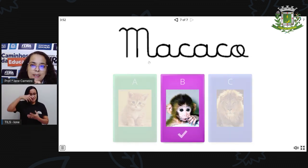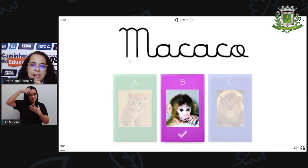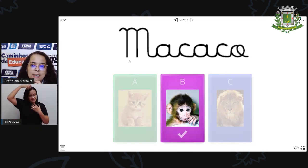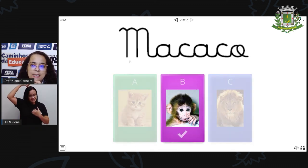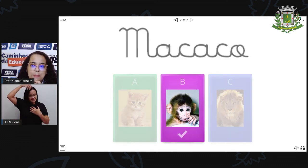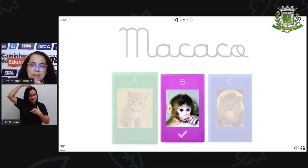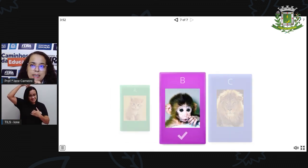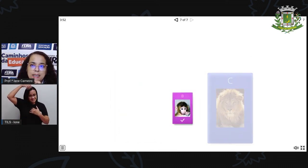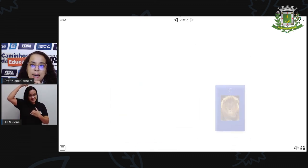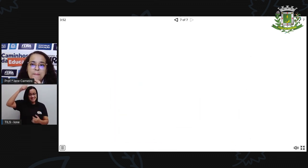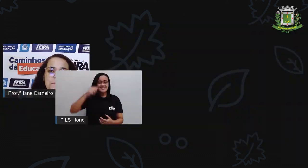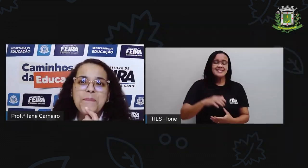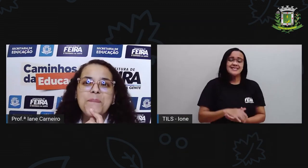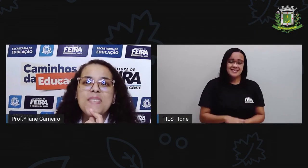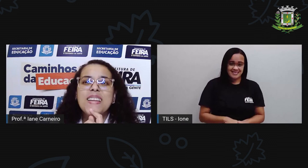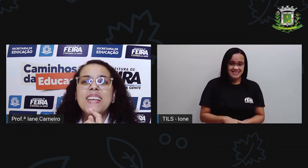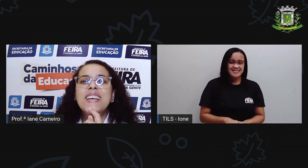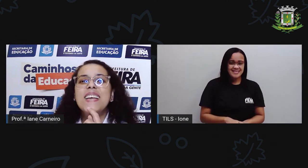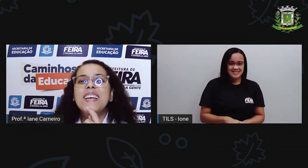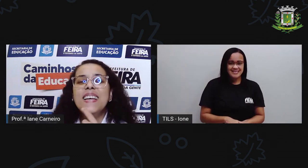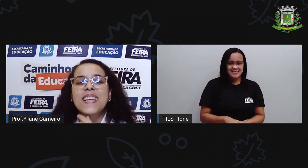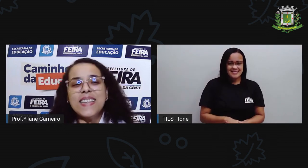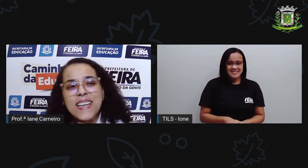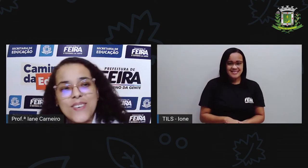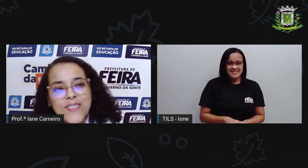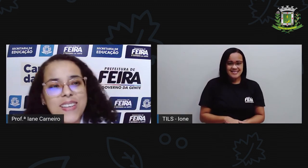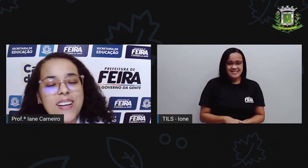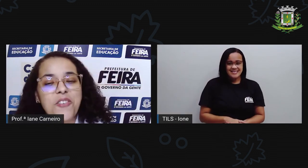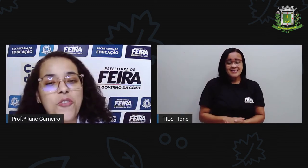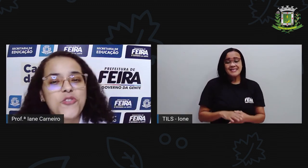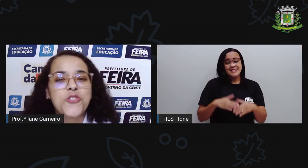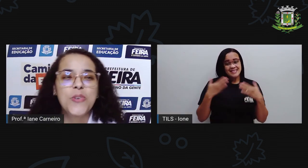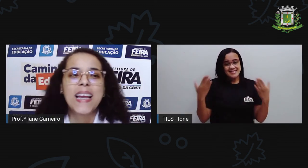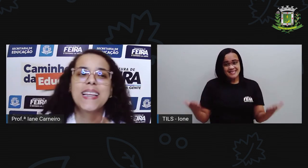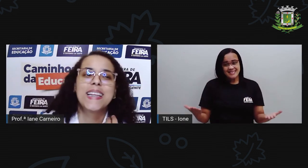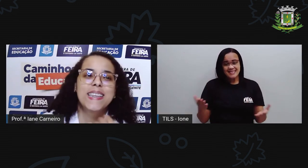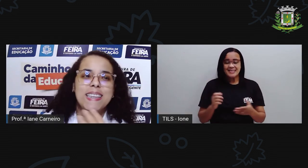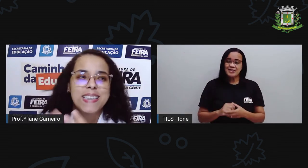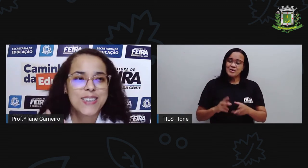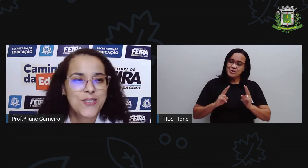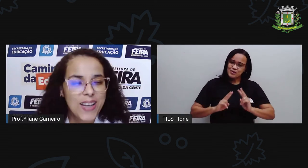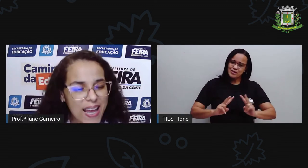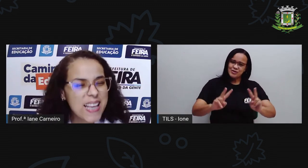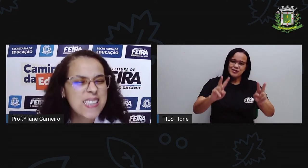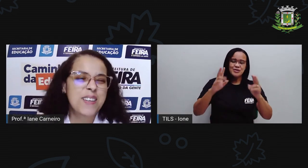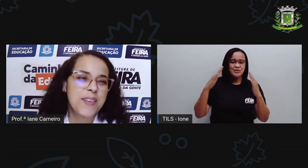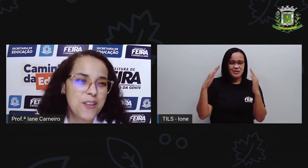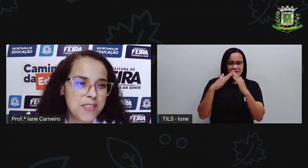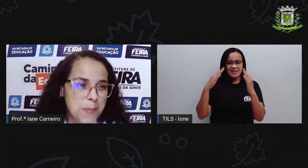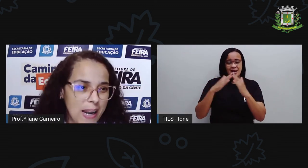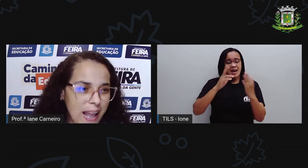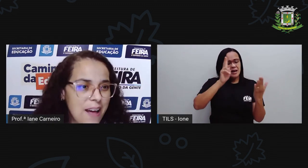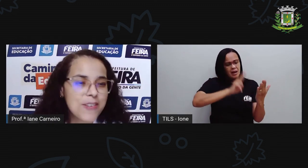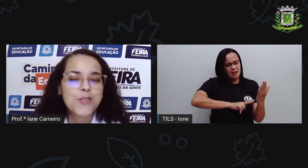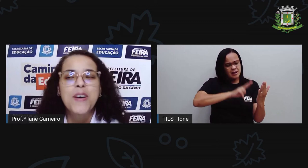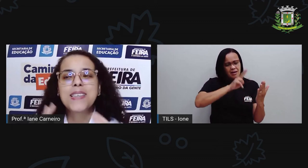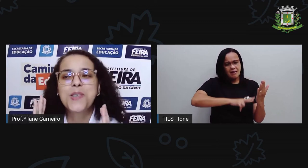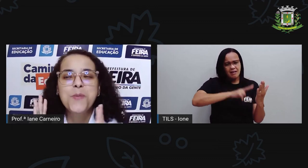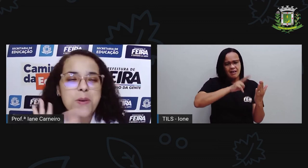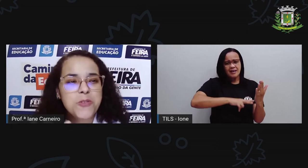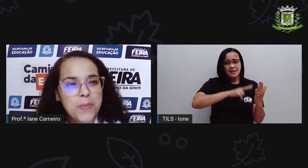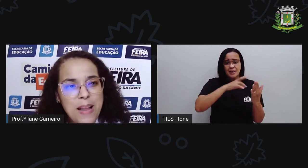macaco aqui alegramente né Então continue aí Tentando ler isso é bem novas